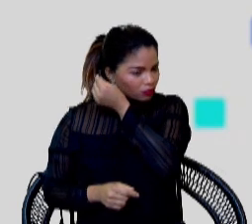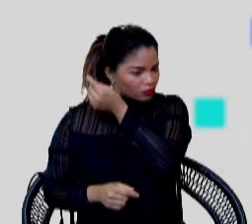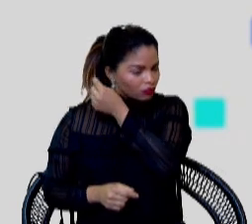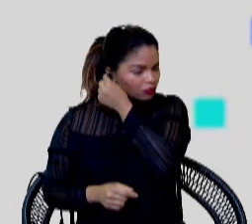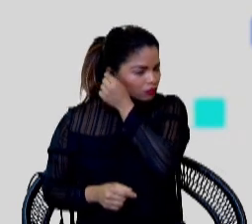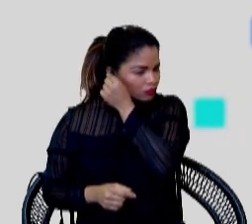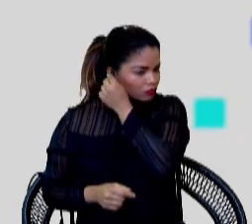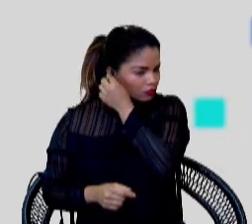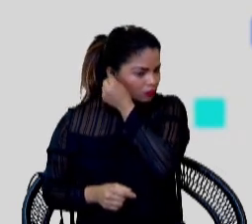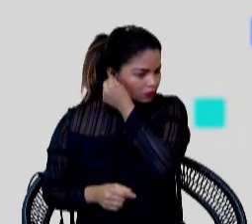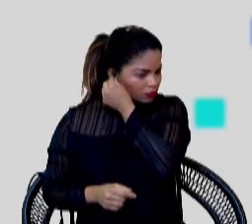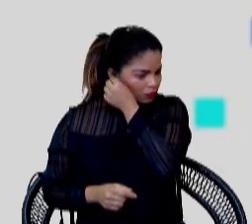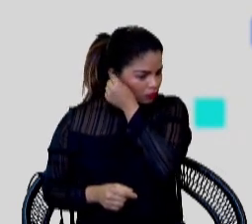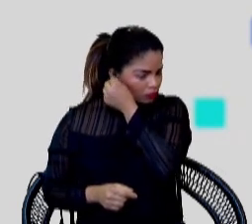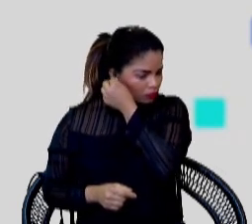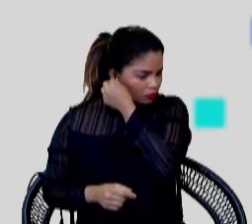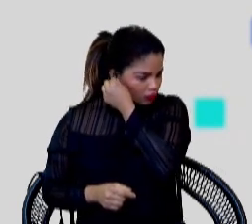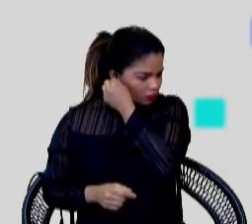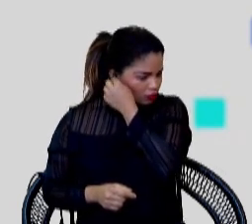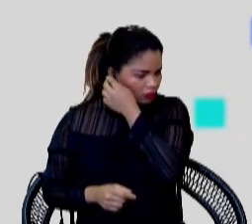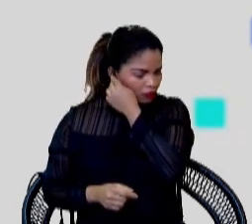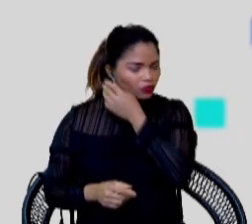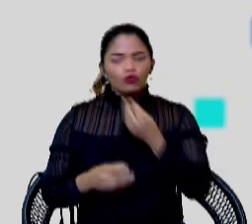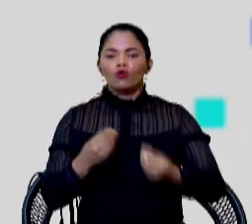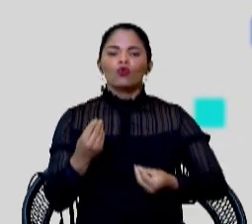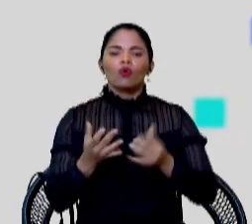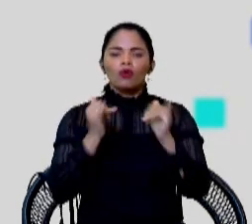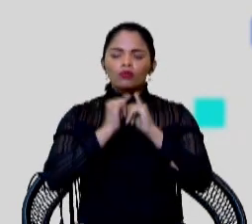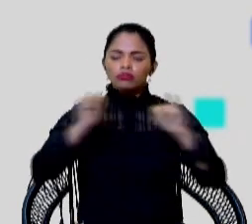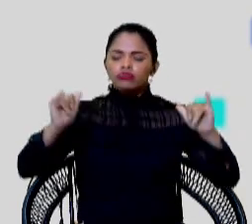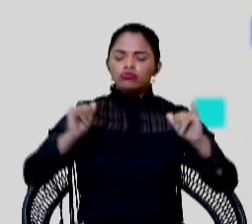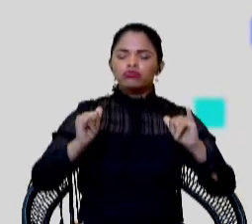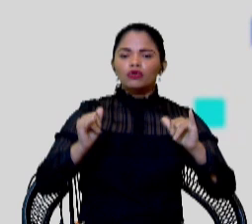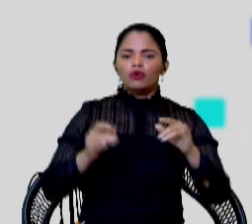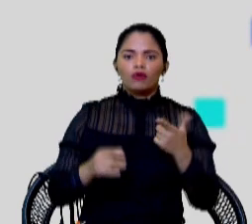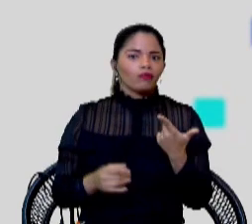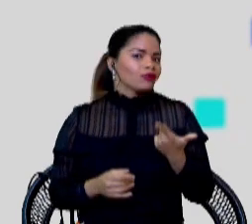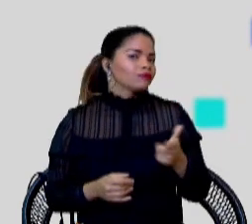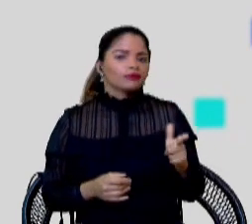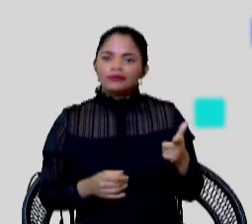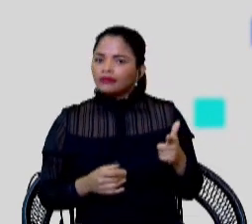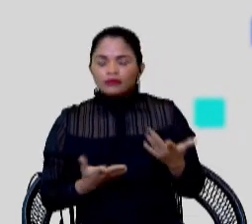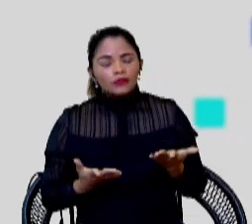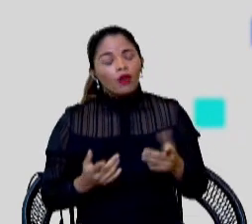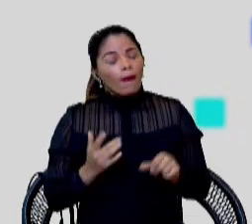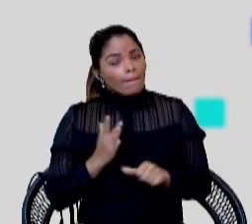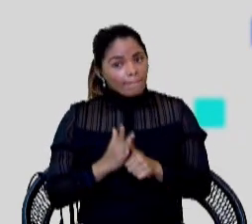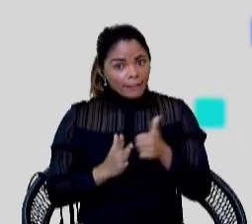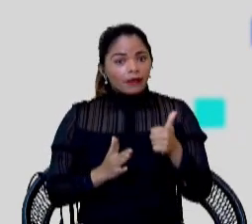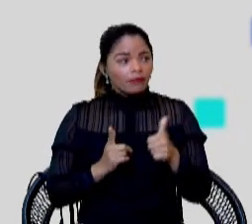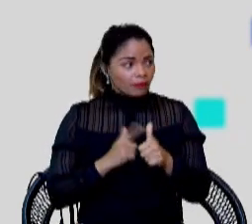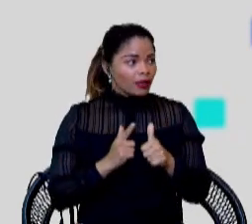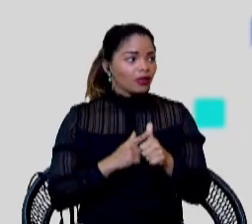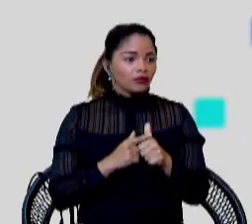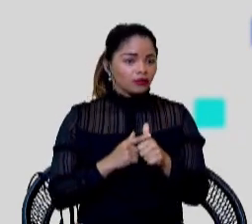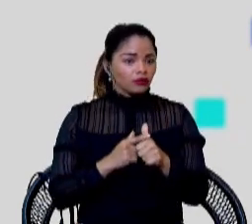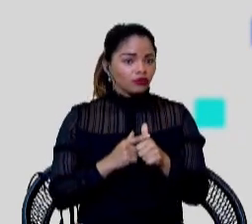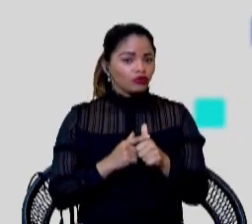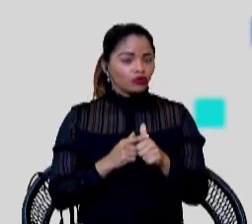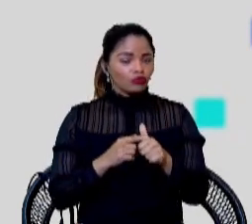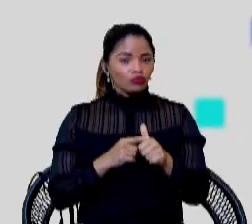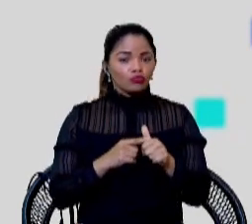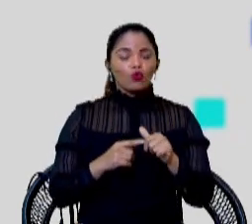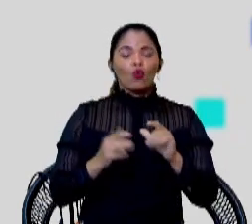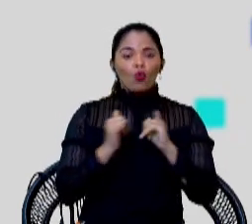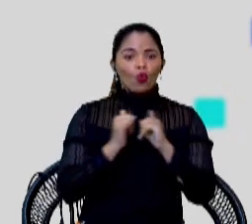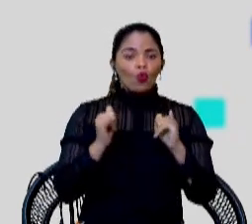Como ter um gerenciador de anúncios, né? Então, Henrique, eu não tenho, eu precisaria ter. Então, primeiro você deve ter uma página comercial, né? E depois que ela é criada,